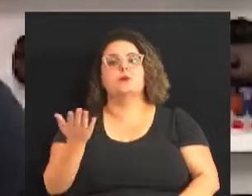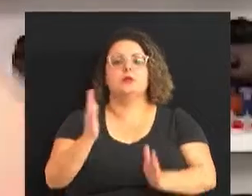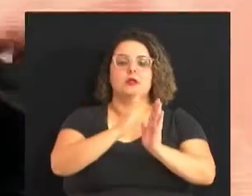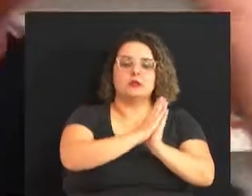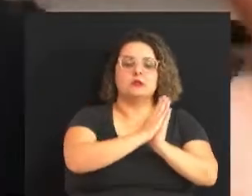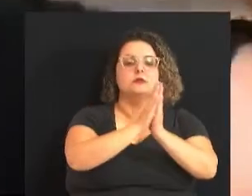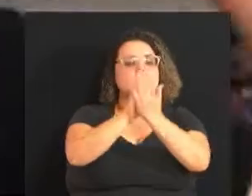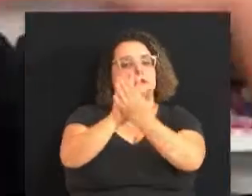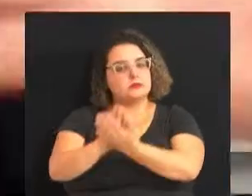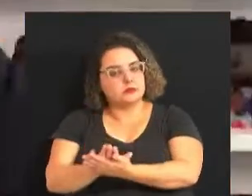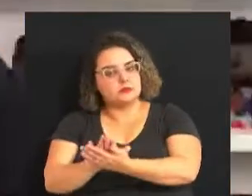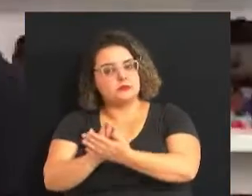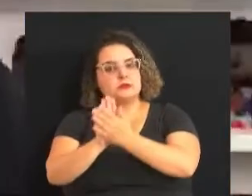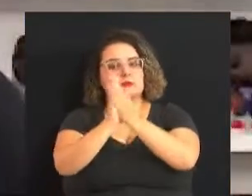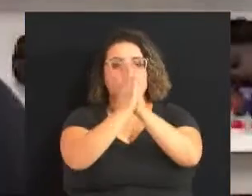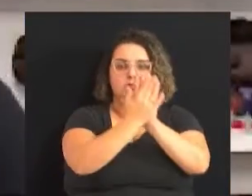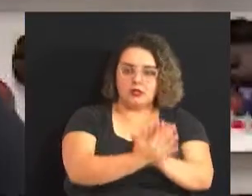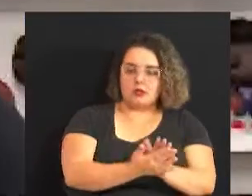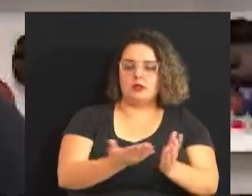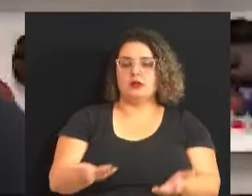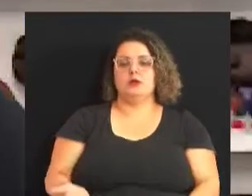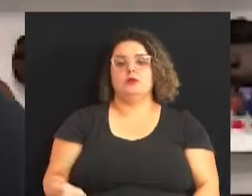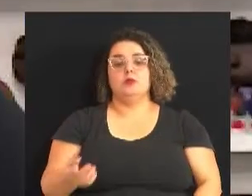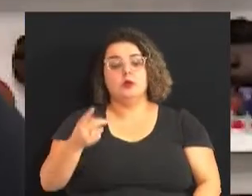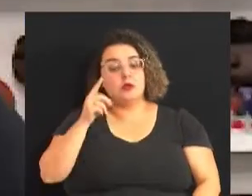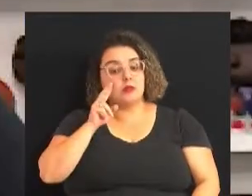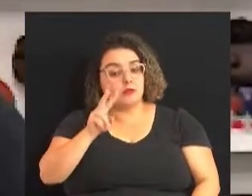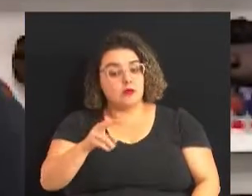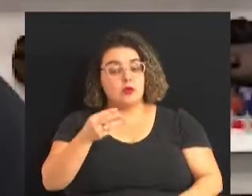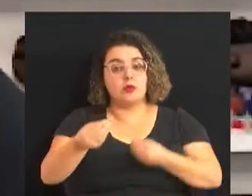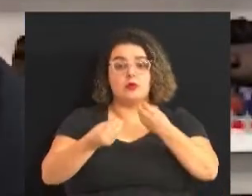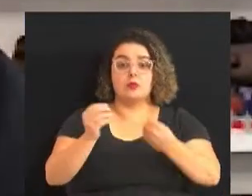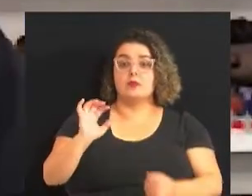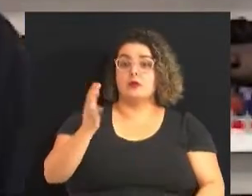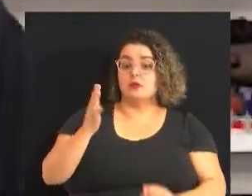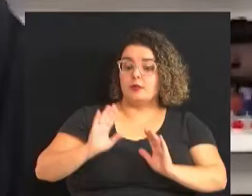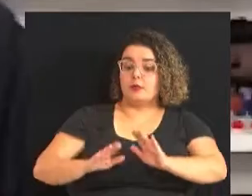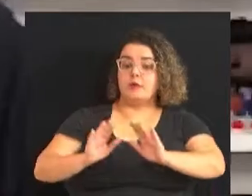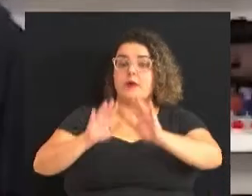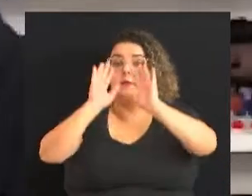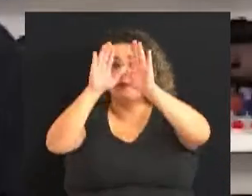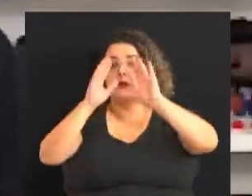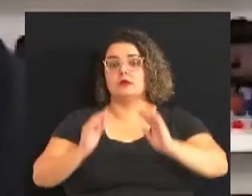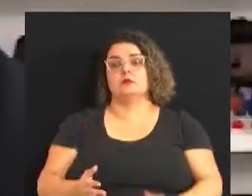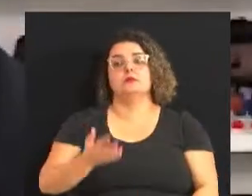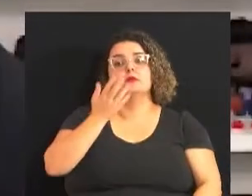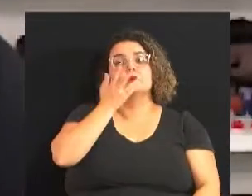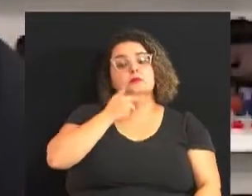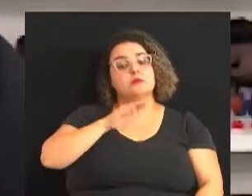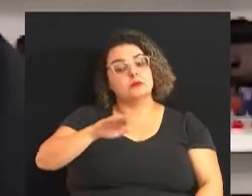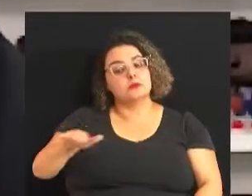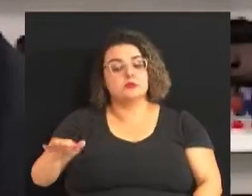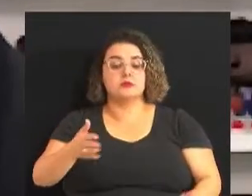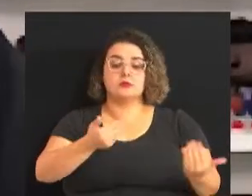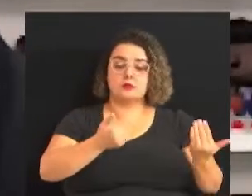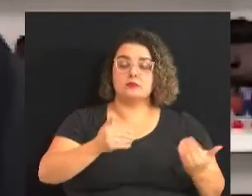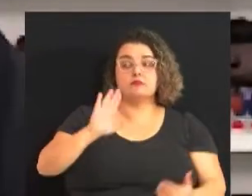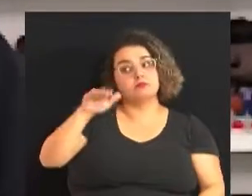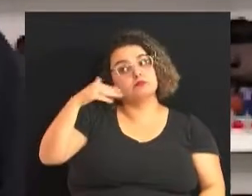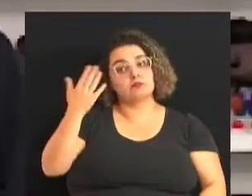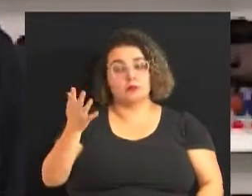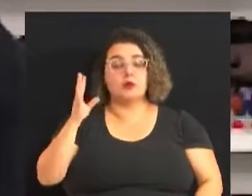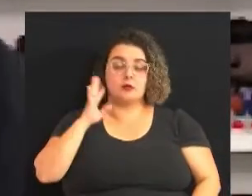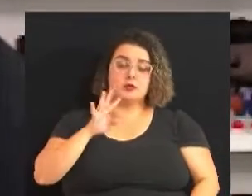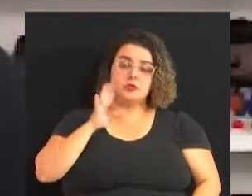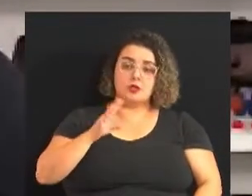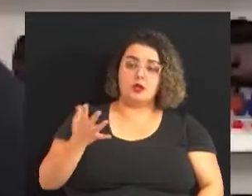para justamente ver de como funciona o basquetebol com essa garotada lá do outro lado do mundo. Eu acho que é muito legal.